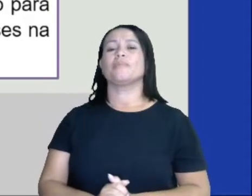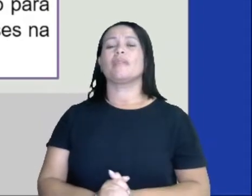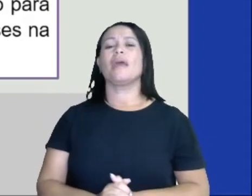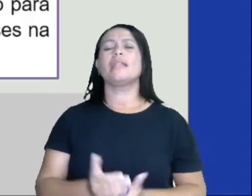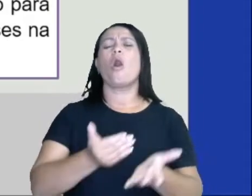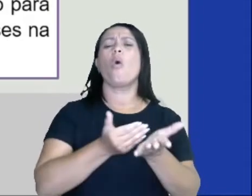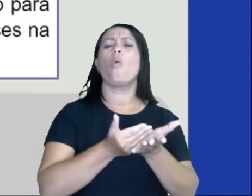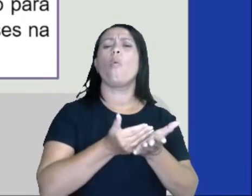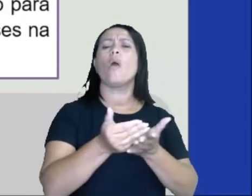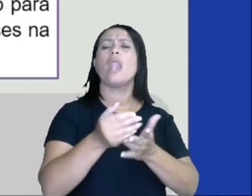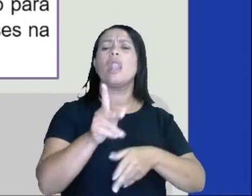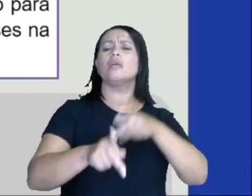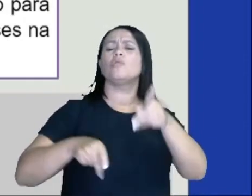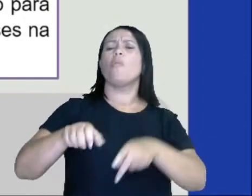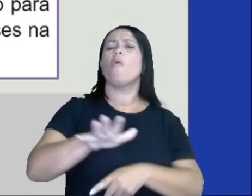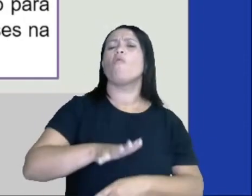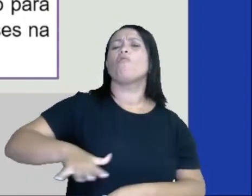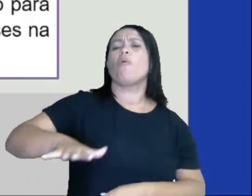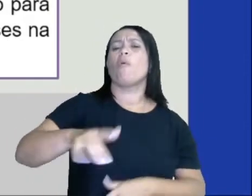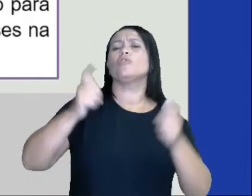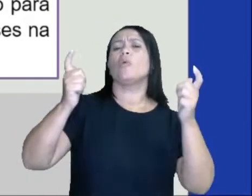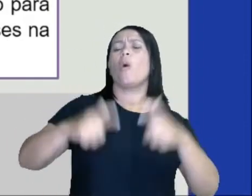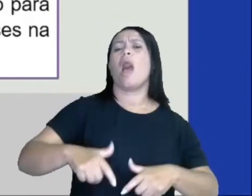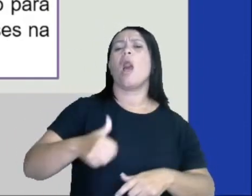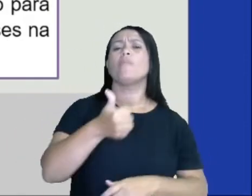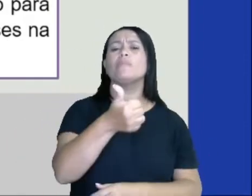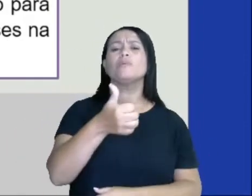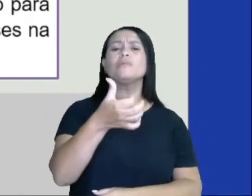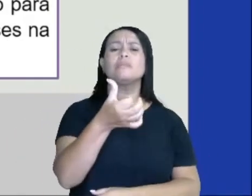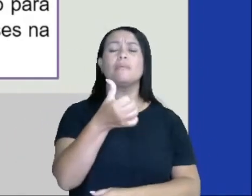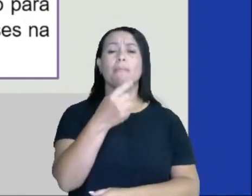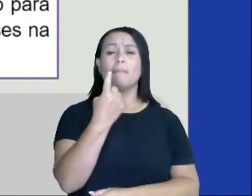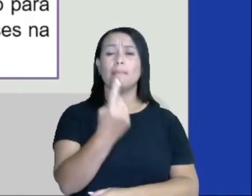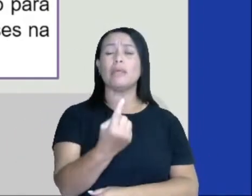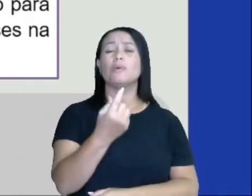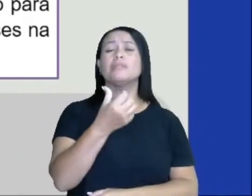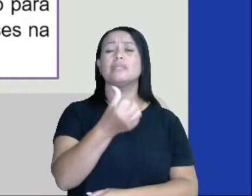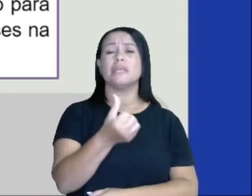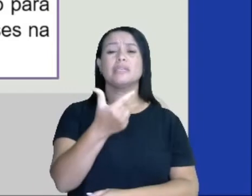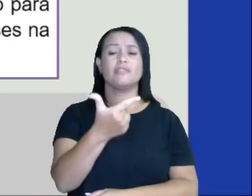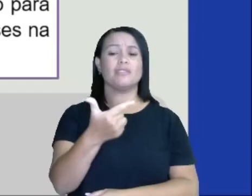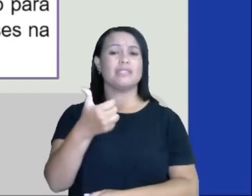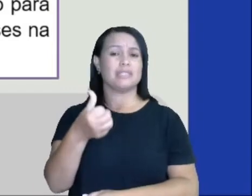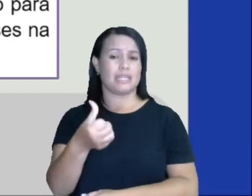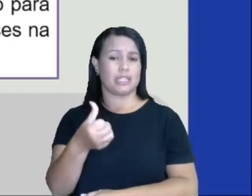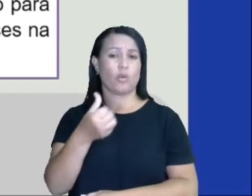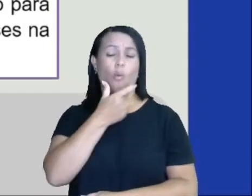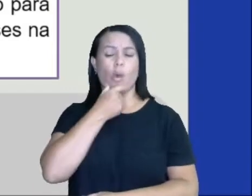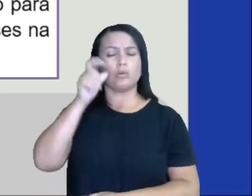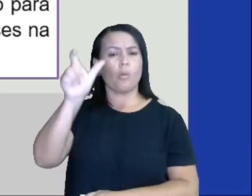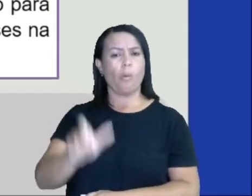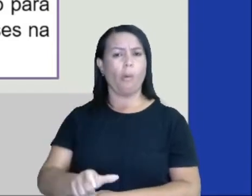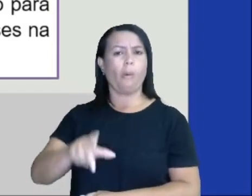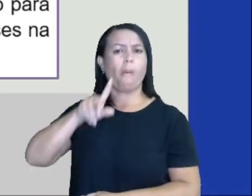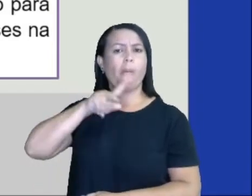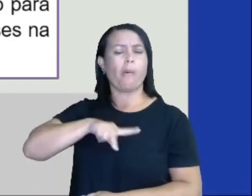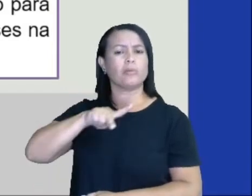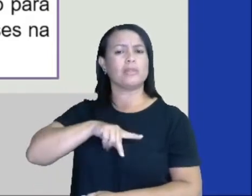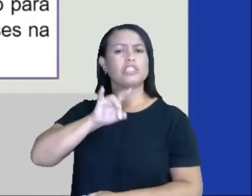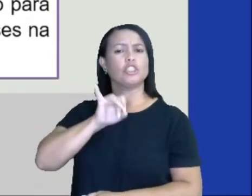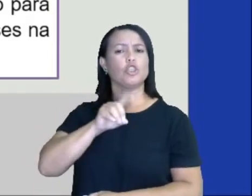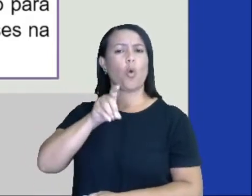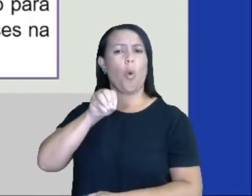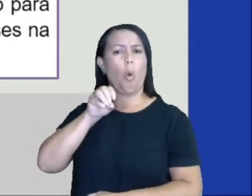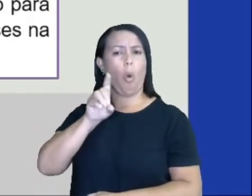O início do povoado local data de 1626, quando o português Diogo Braga, natural da ilha de